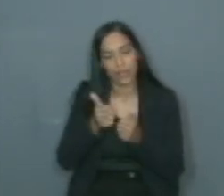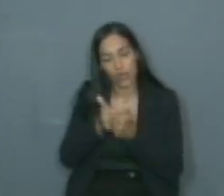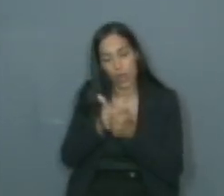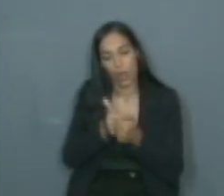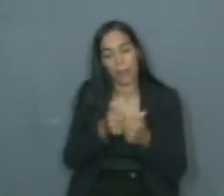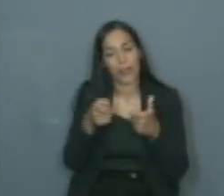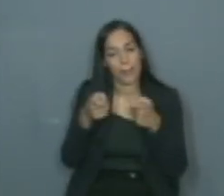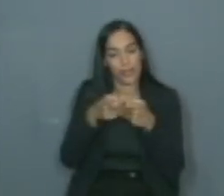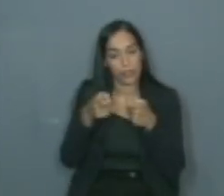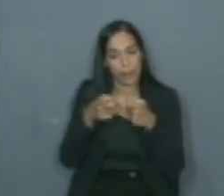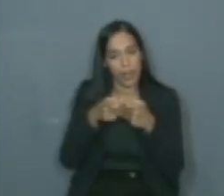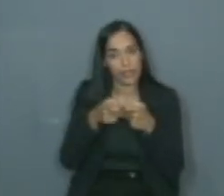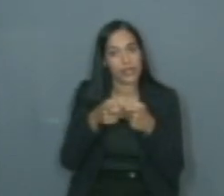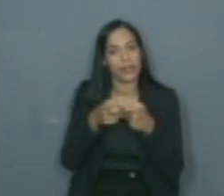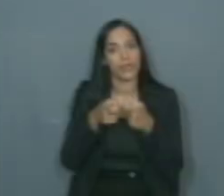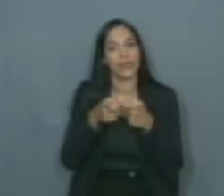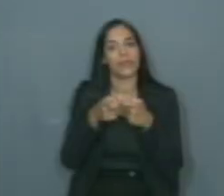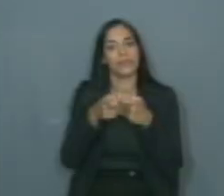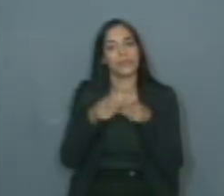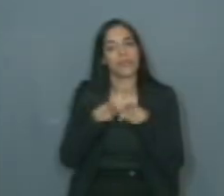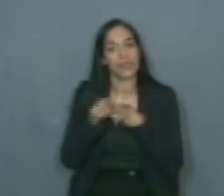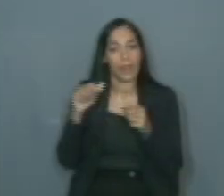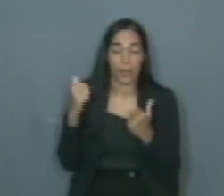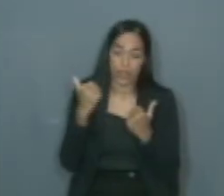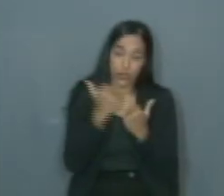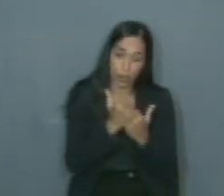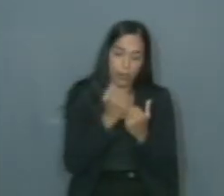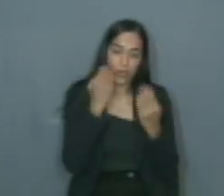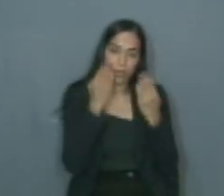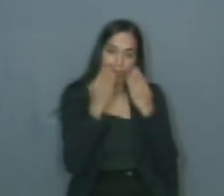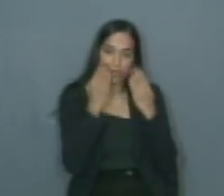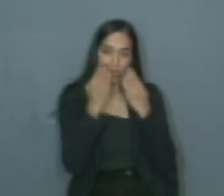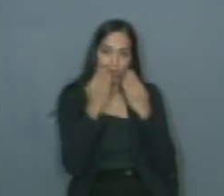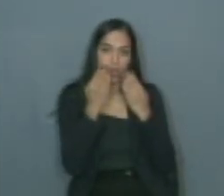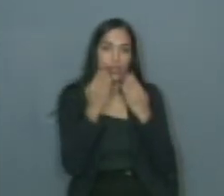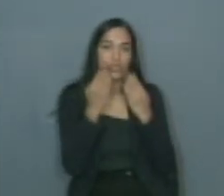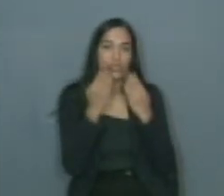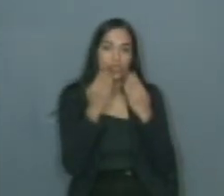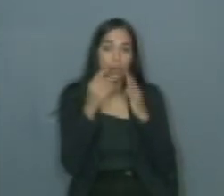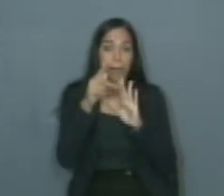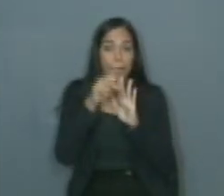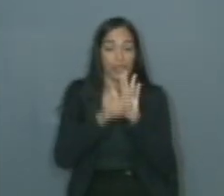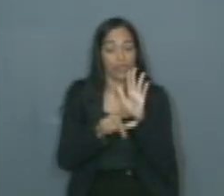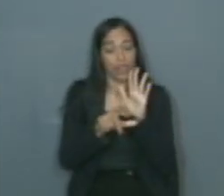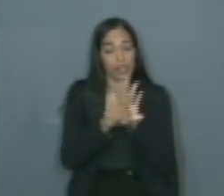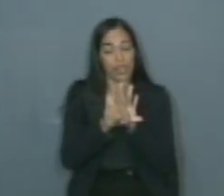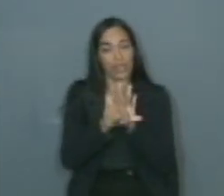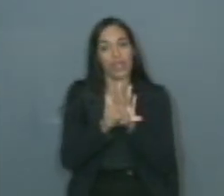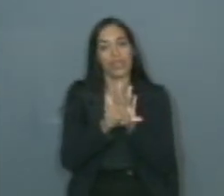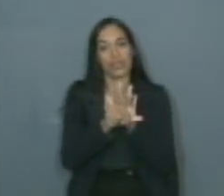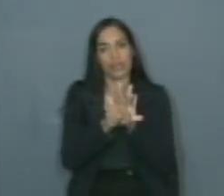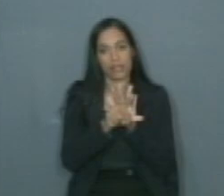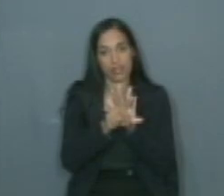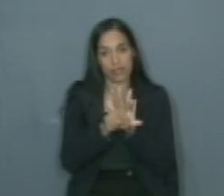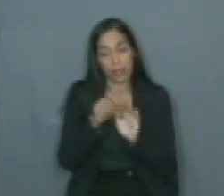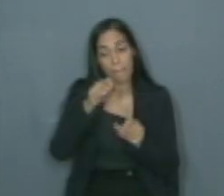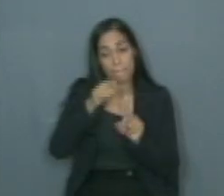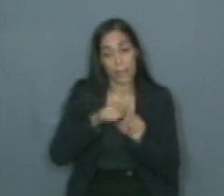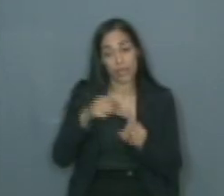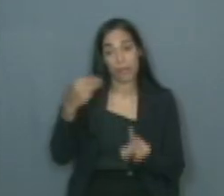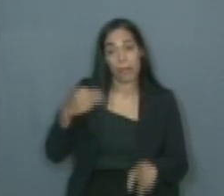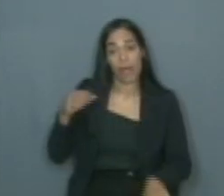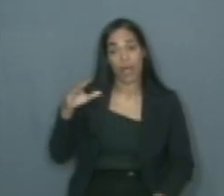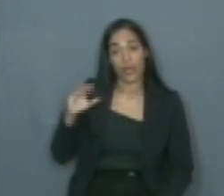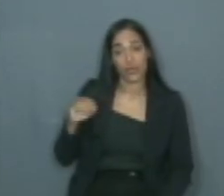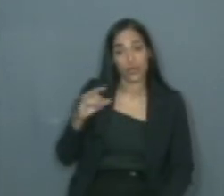médico especializado, bem como suporte psicológico. Salvo engano, o projeto de lei que trata do mês de março é